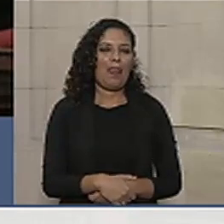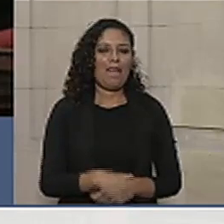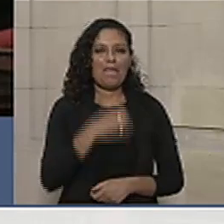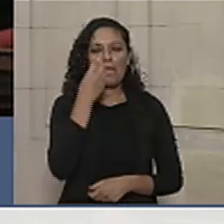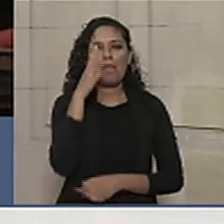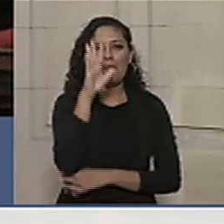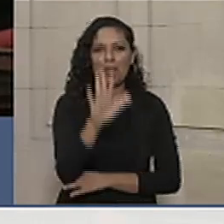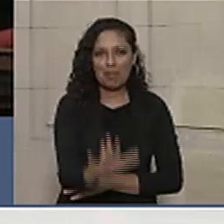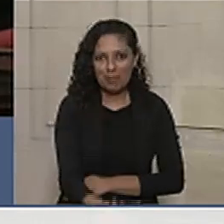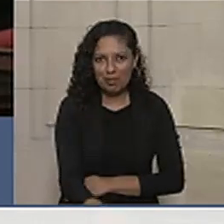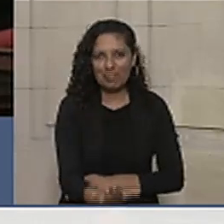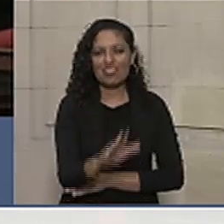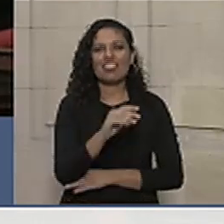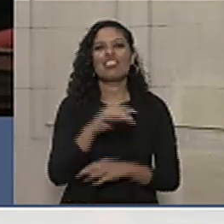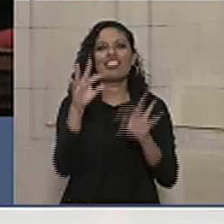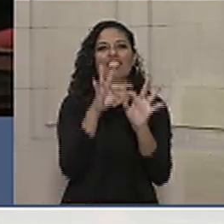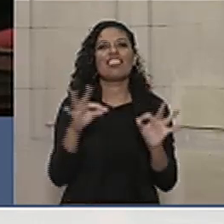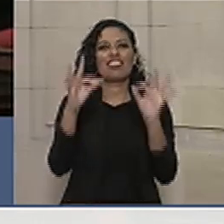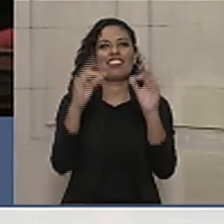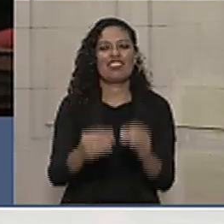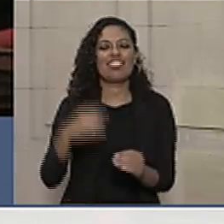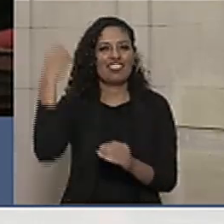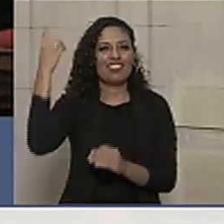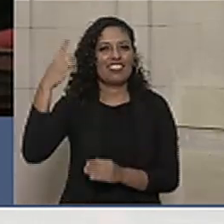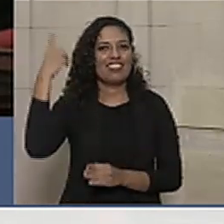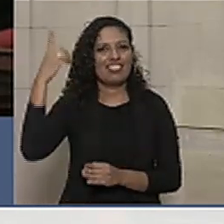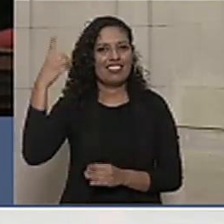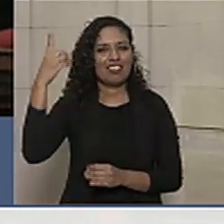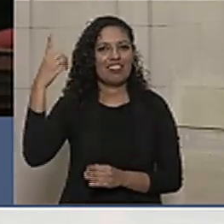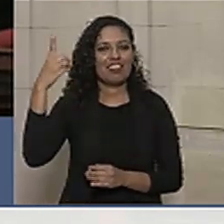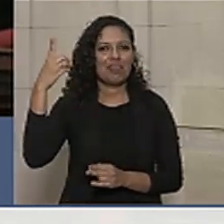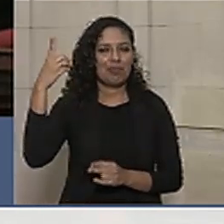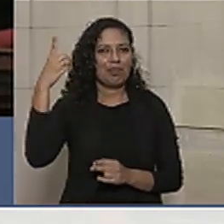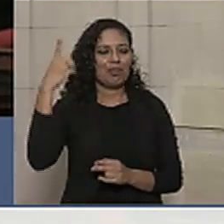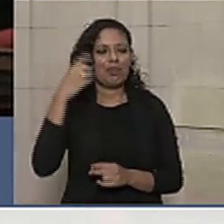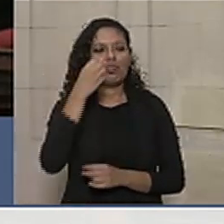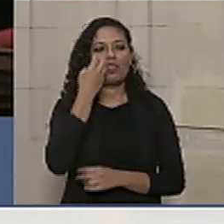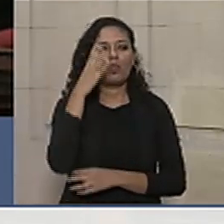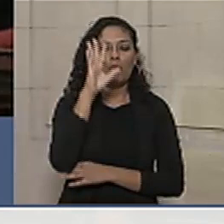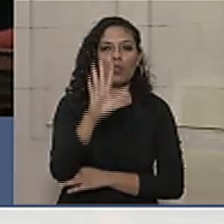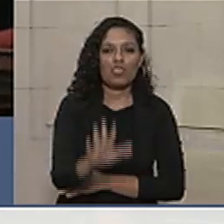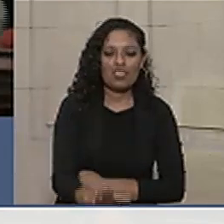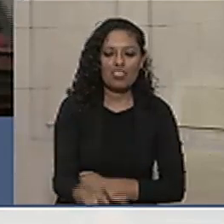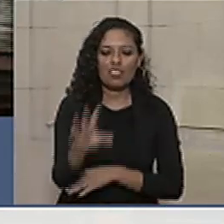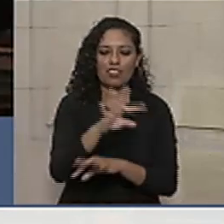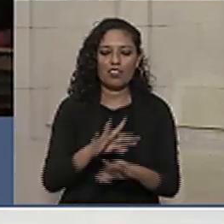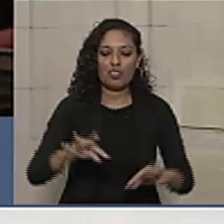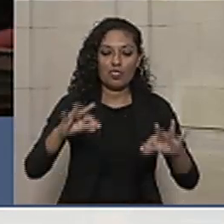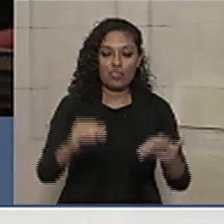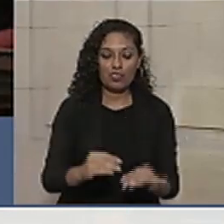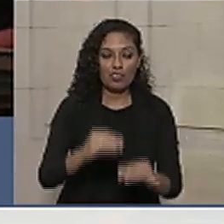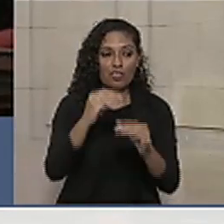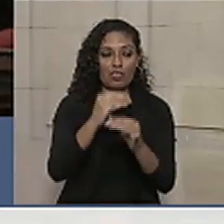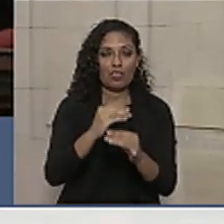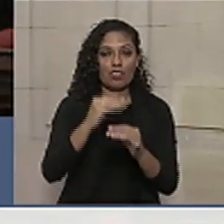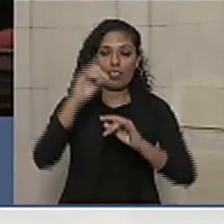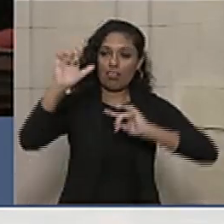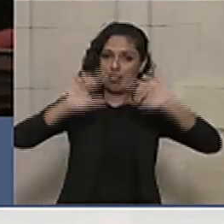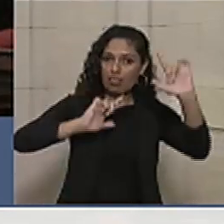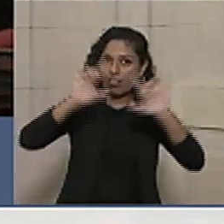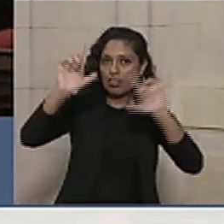Boa tarde, senhores deputados e deputadas. Boa tarde à nossa audiência que cresce na